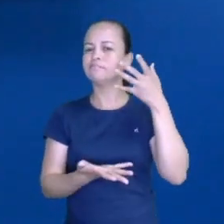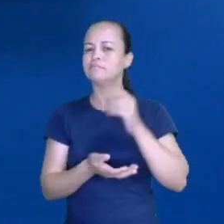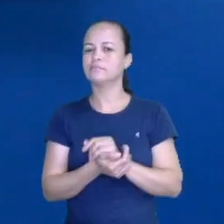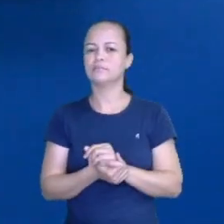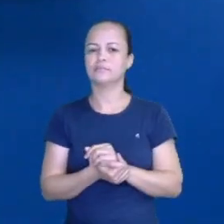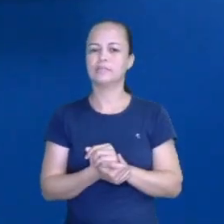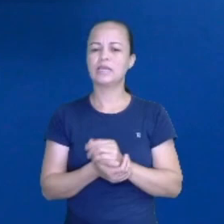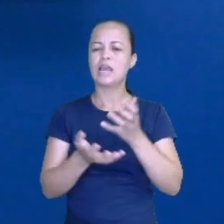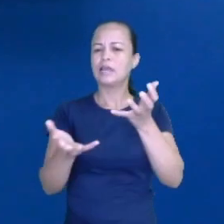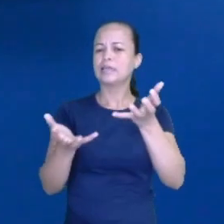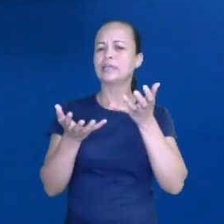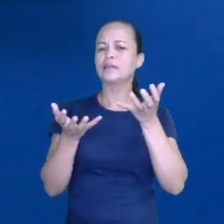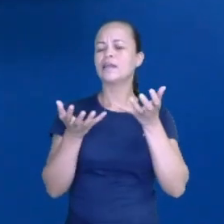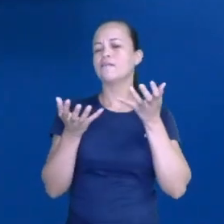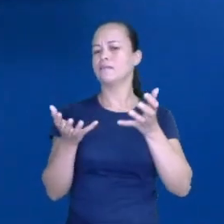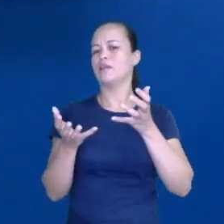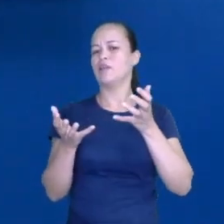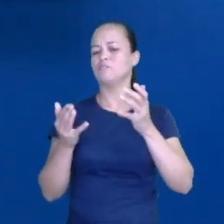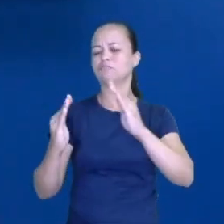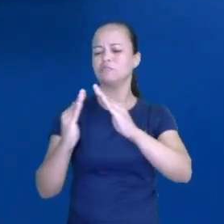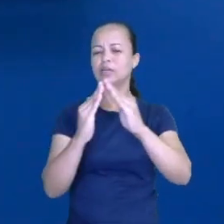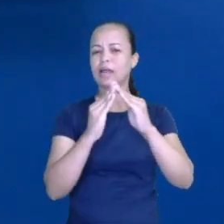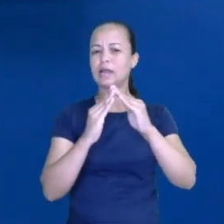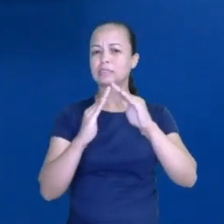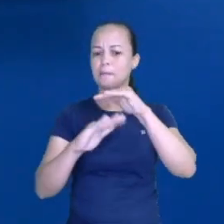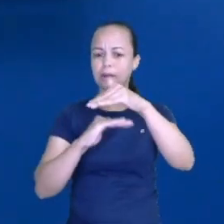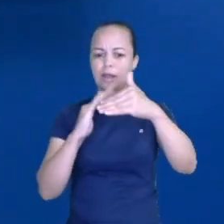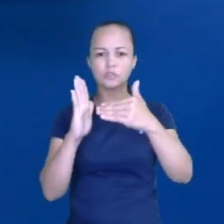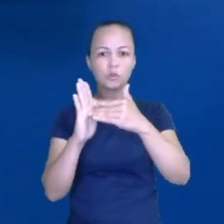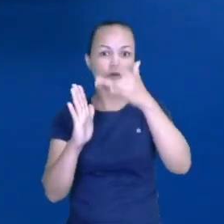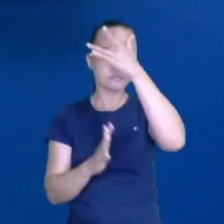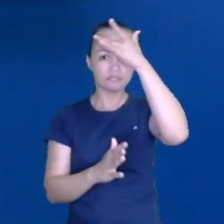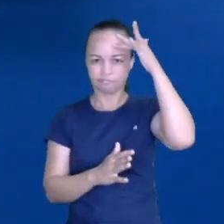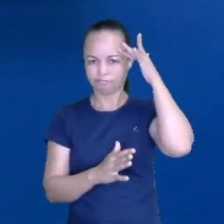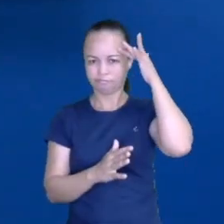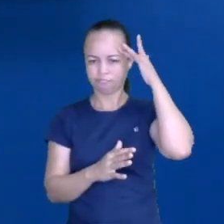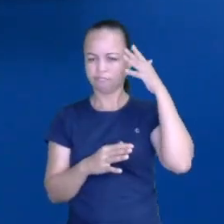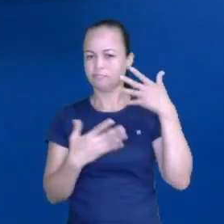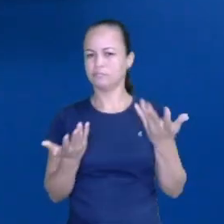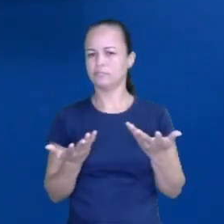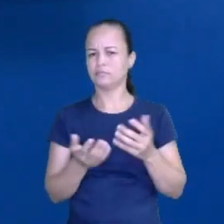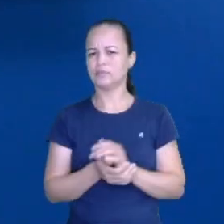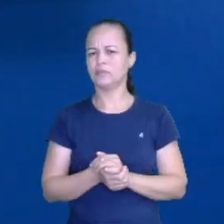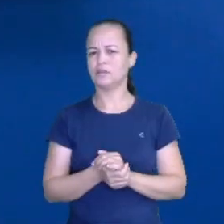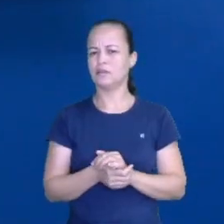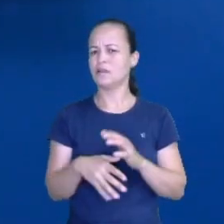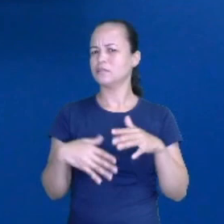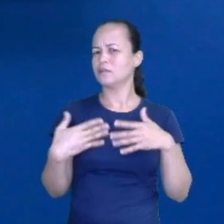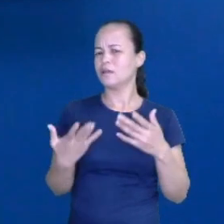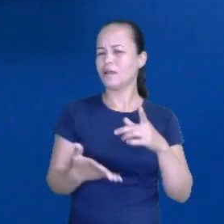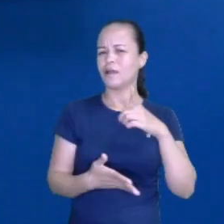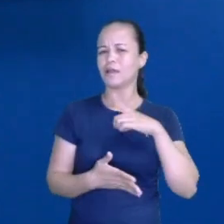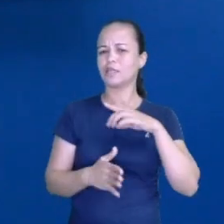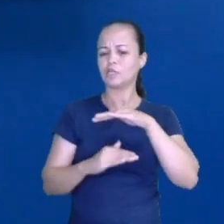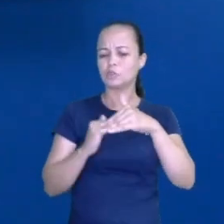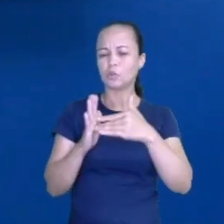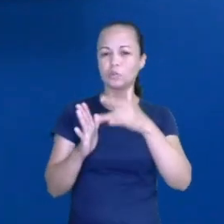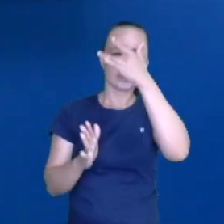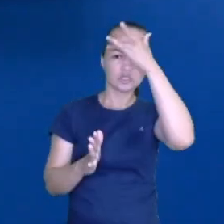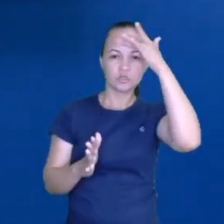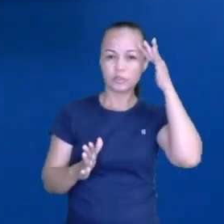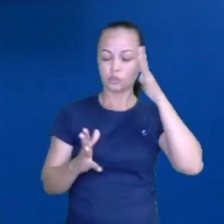Queremos moradias para todos, mas será que todas as pessoas do mundo têm a sua moradia